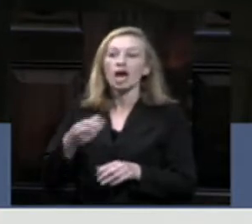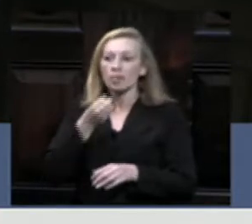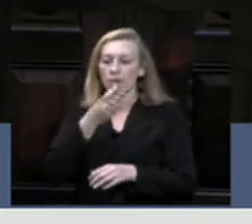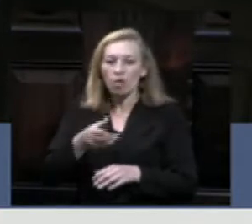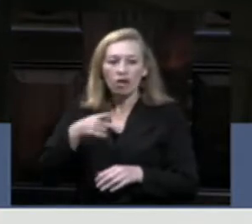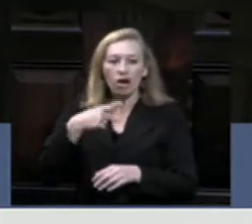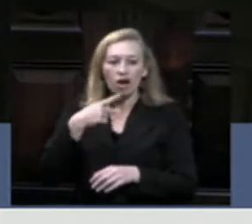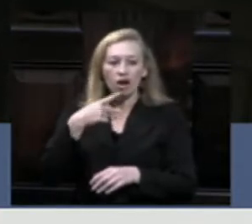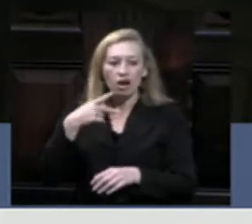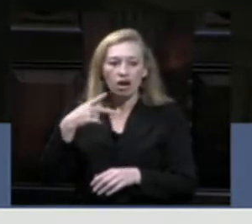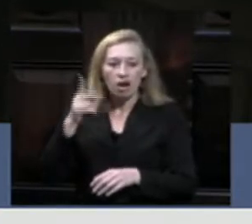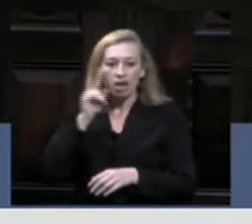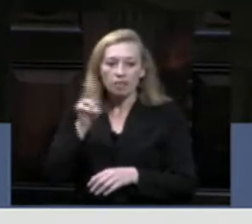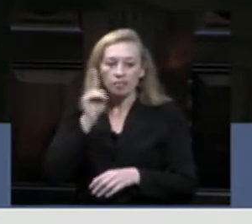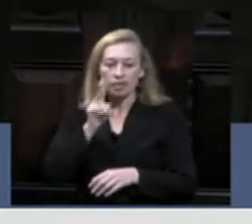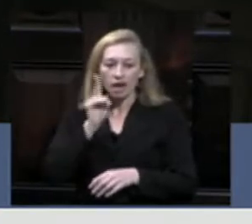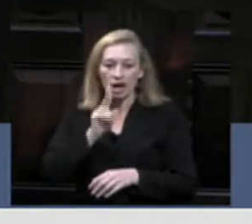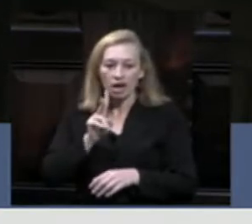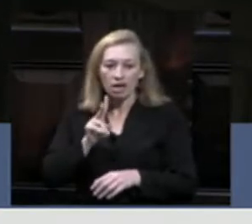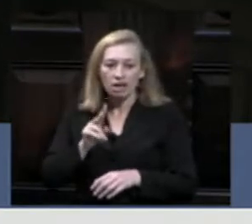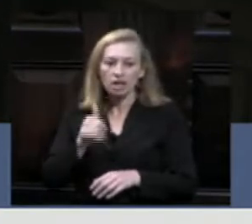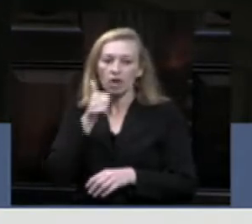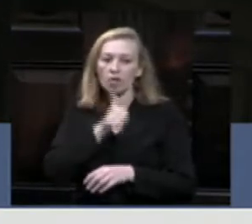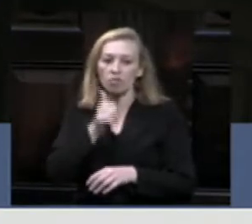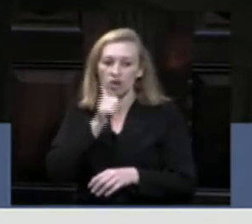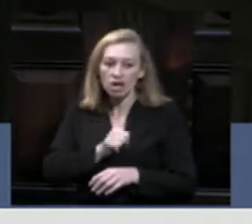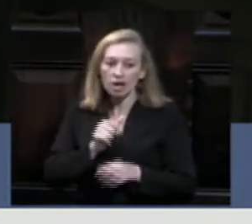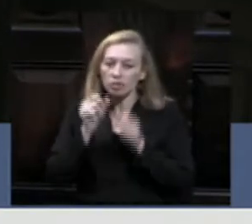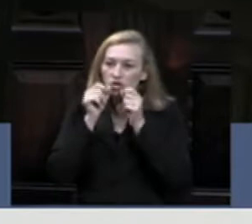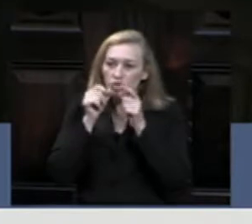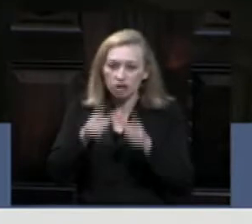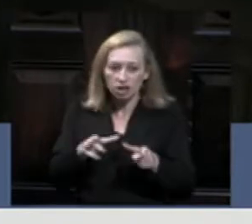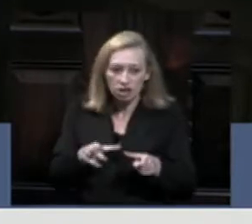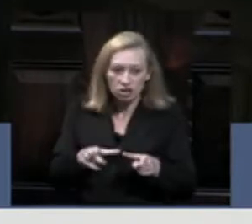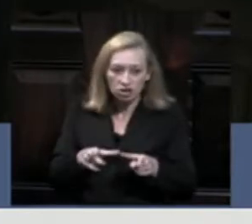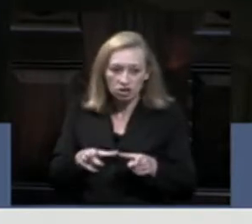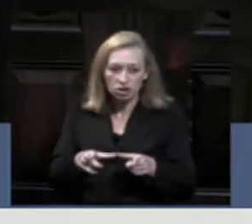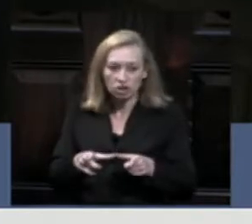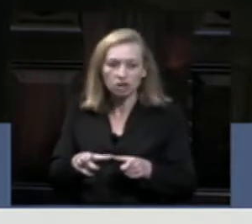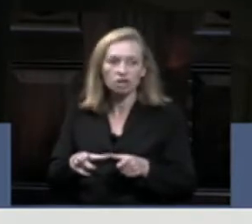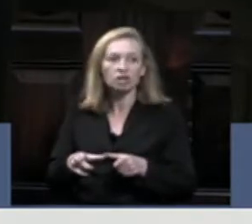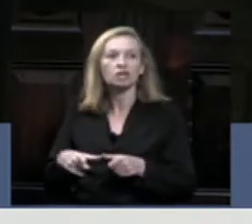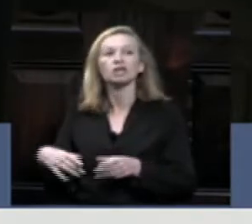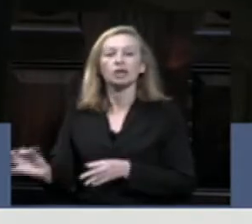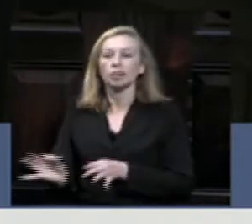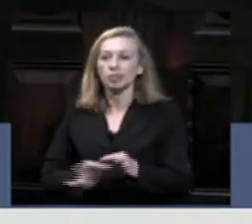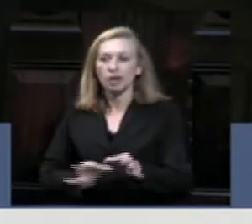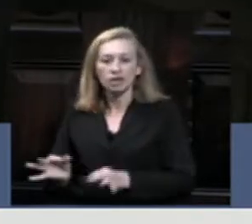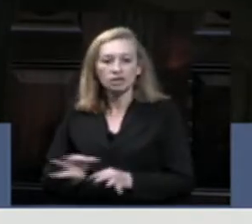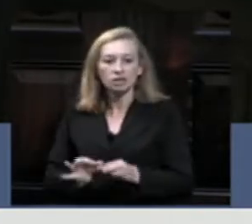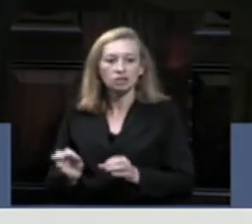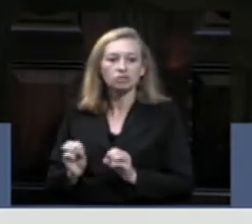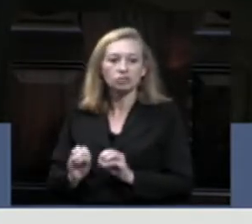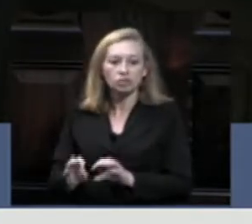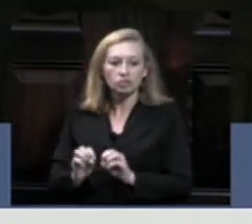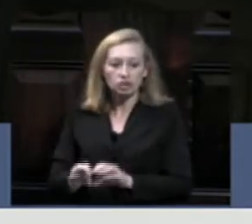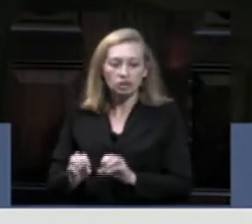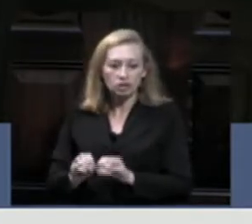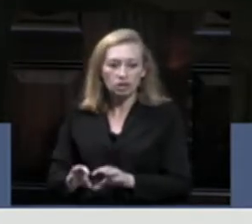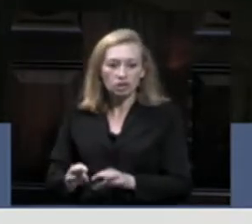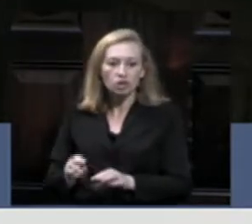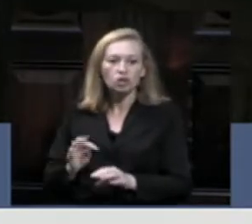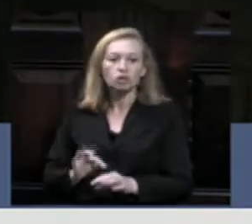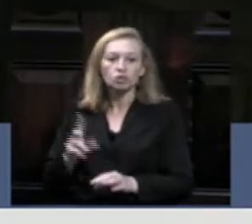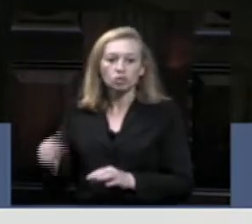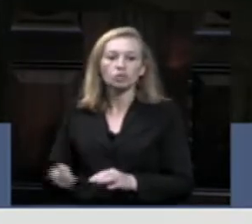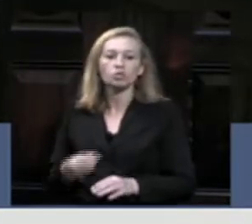Malvina Tuttmann é uma conselheira muito crítica das políticas do MEC, da reforma do ensino médio, da forma como o MEC tem encaminhado